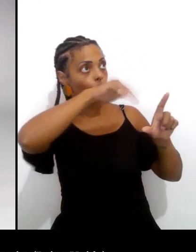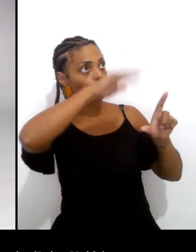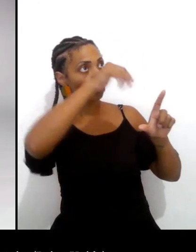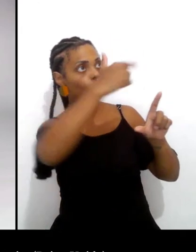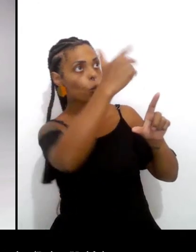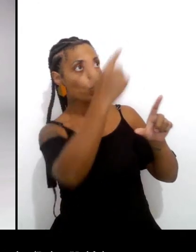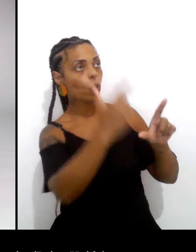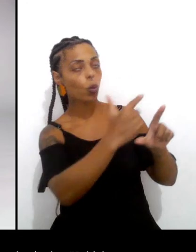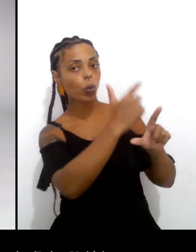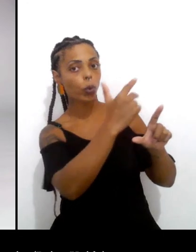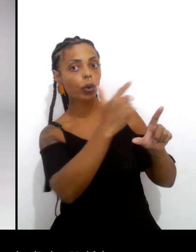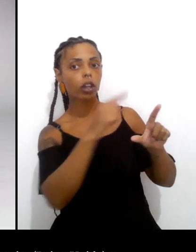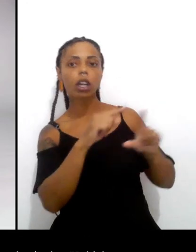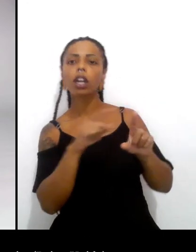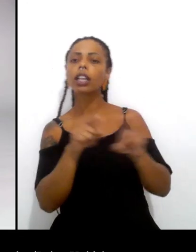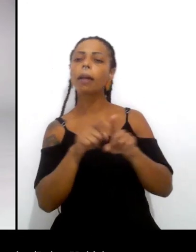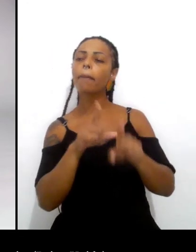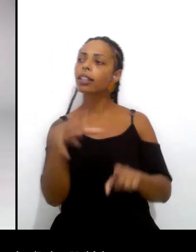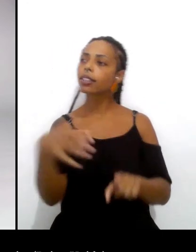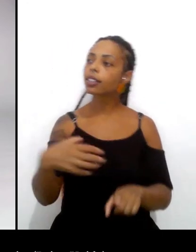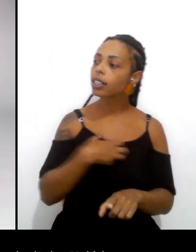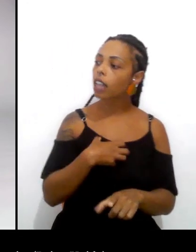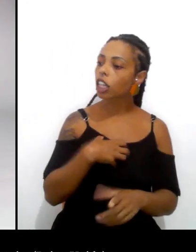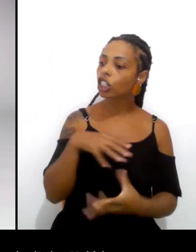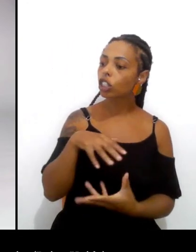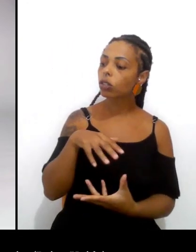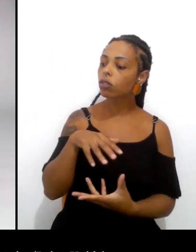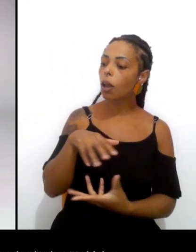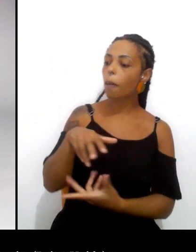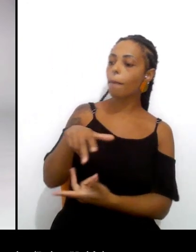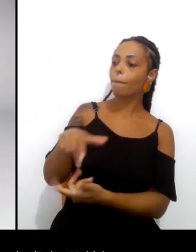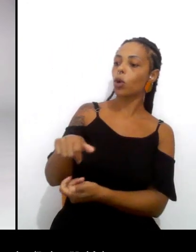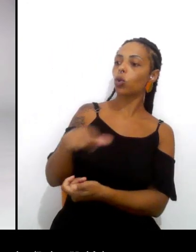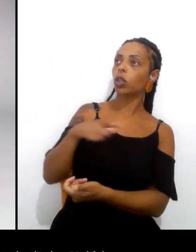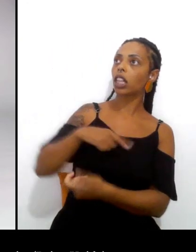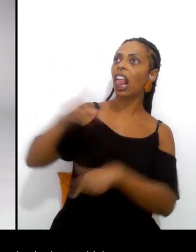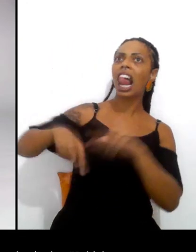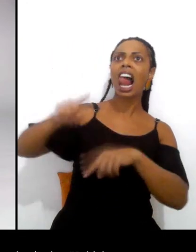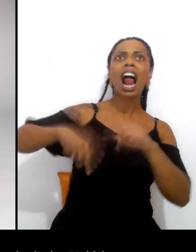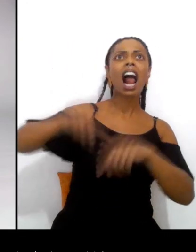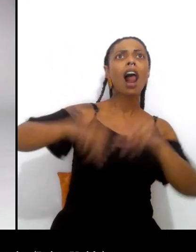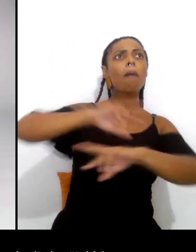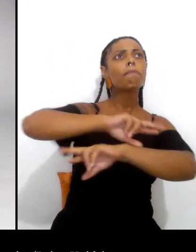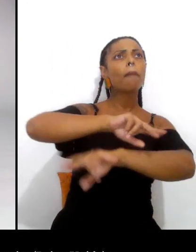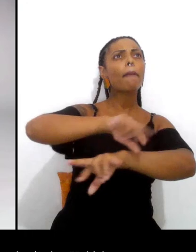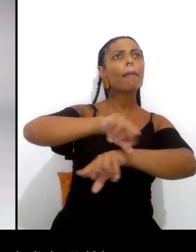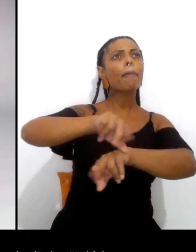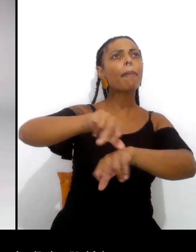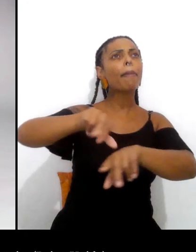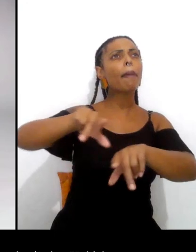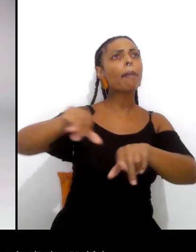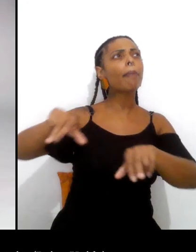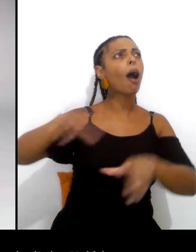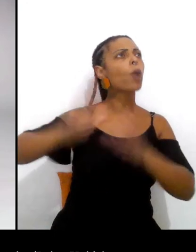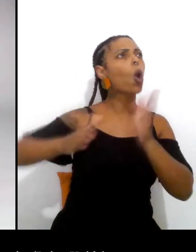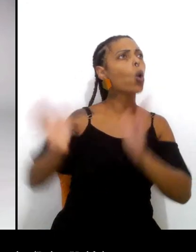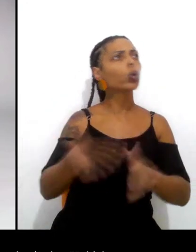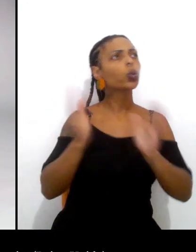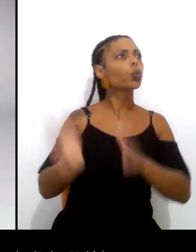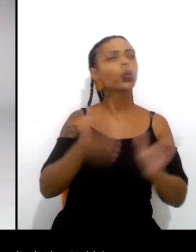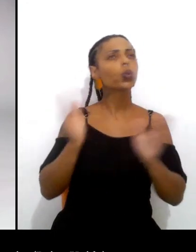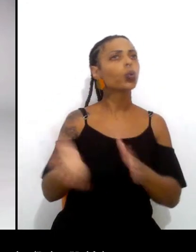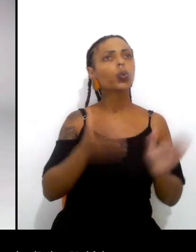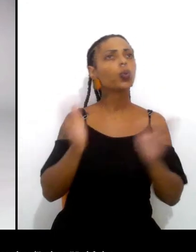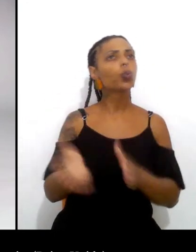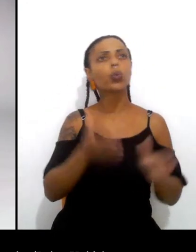o sentimento de viver em um mundo de commodities em massa de produção em massa de